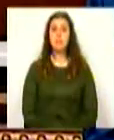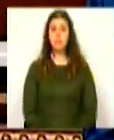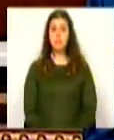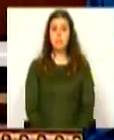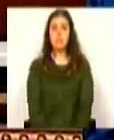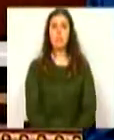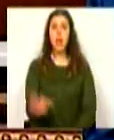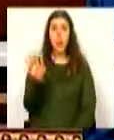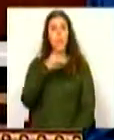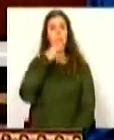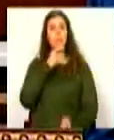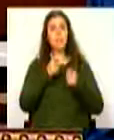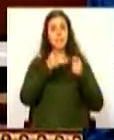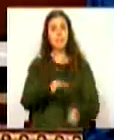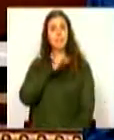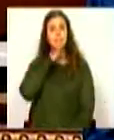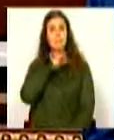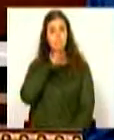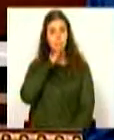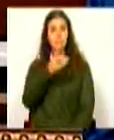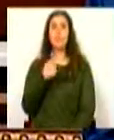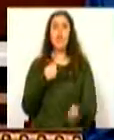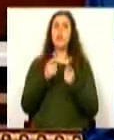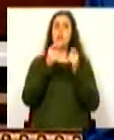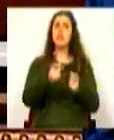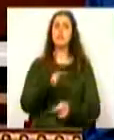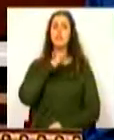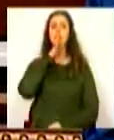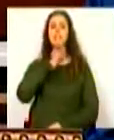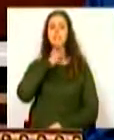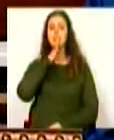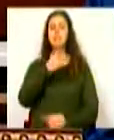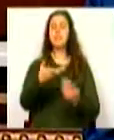quando falamos em investimento ferroviário, o investimento ferroviário